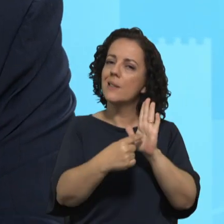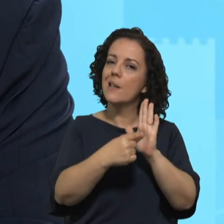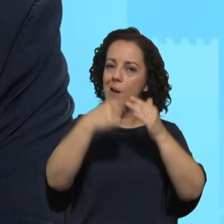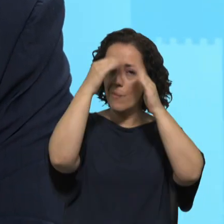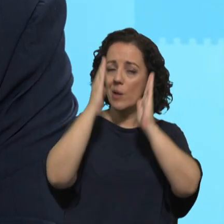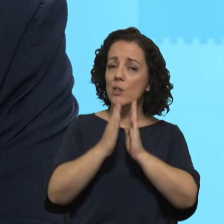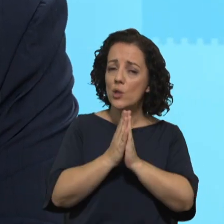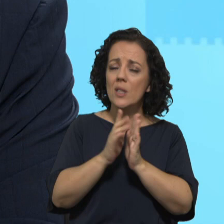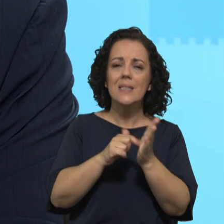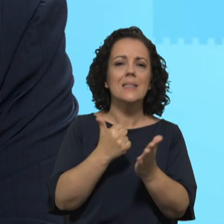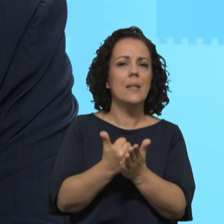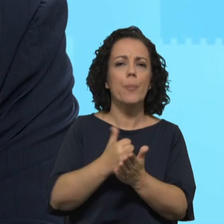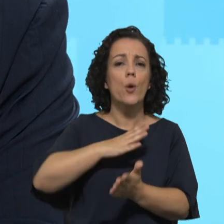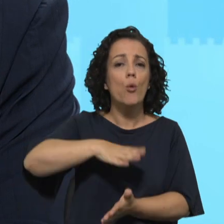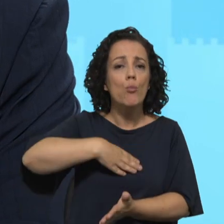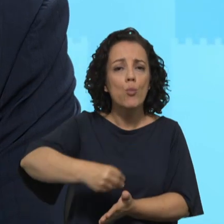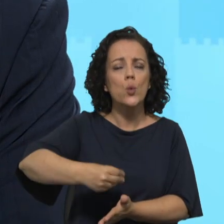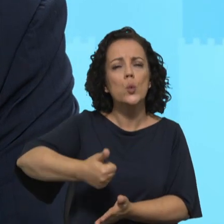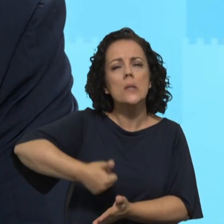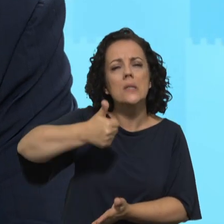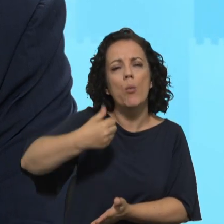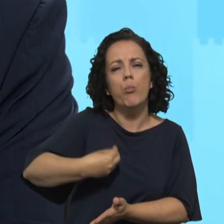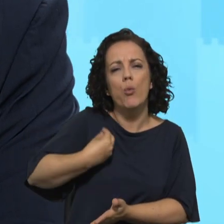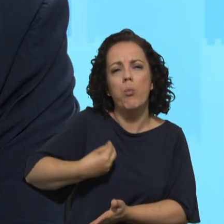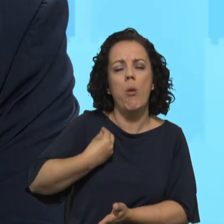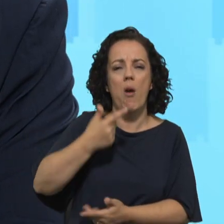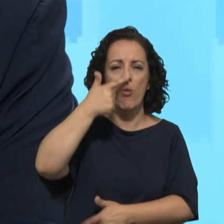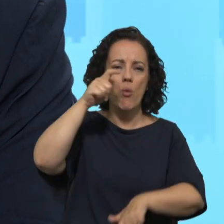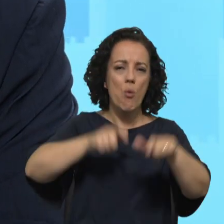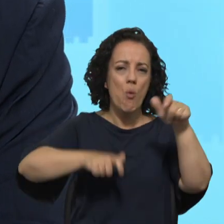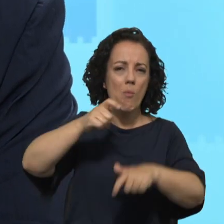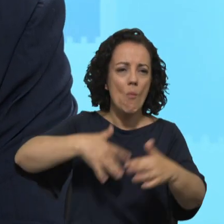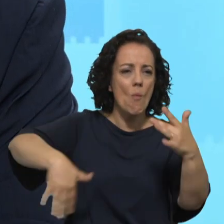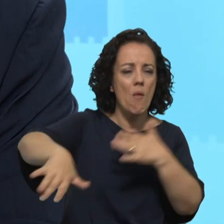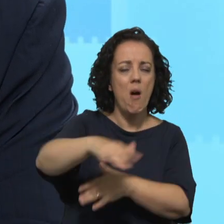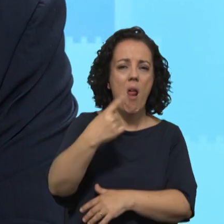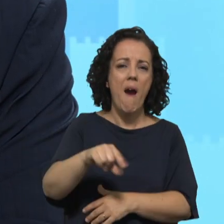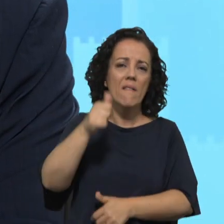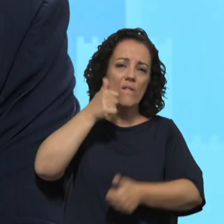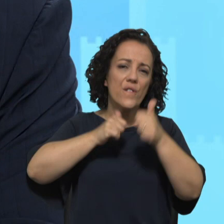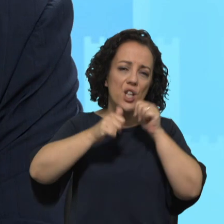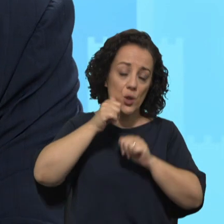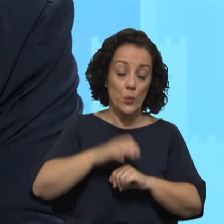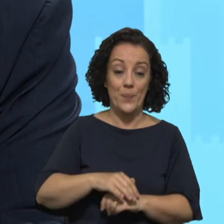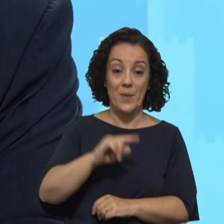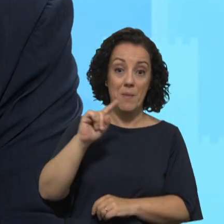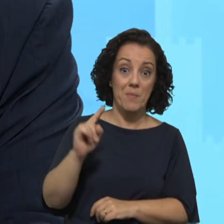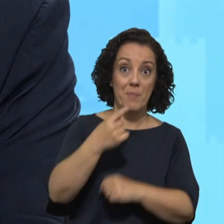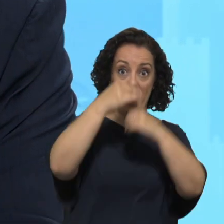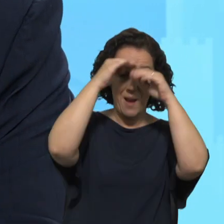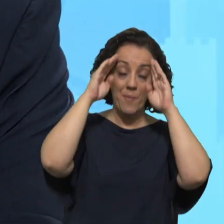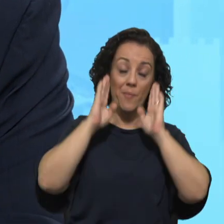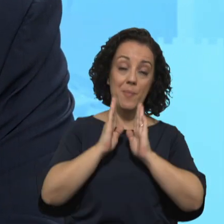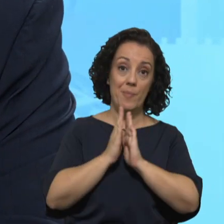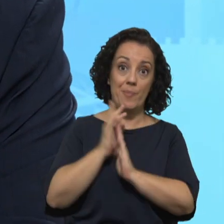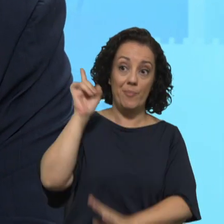do mundo. E com a humanidade ferida. Logo na primeira aparição, que evocamos